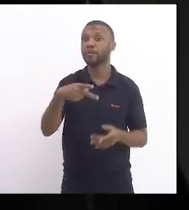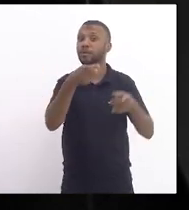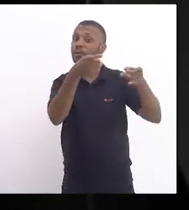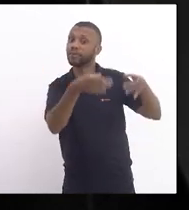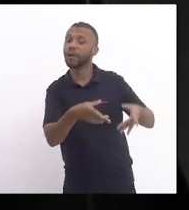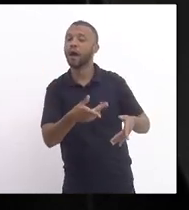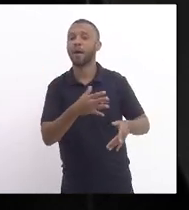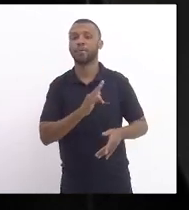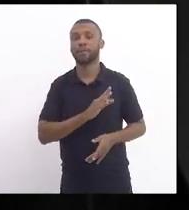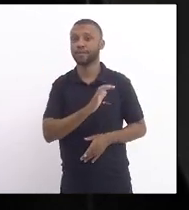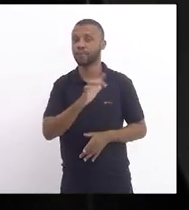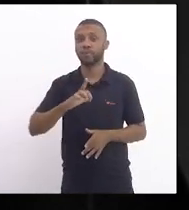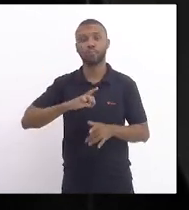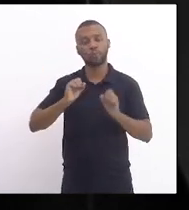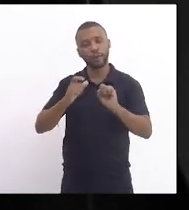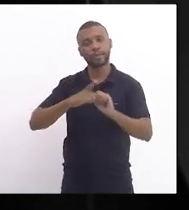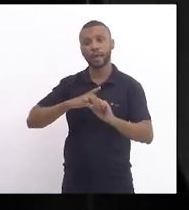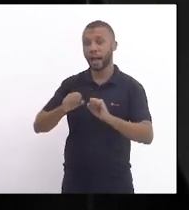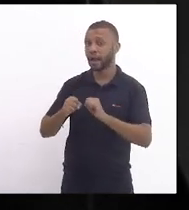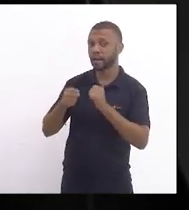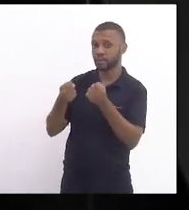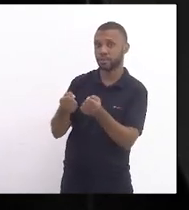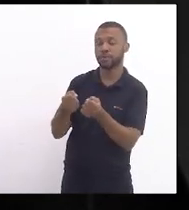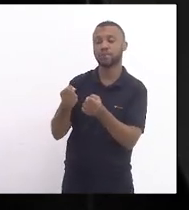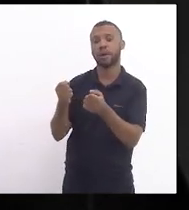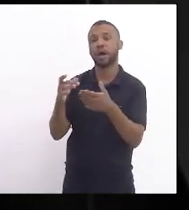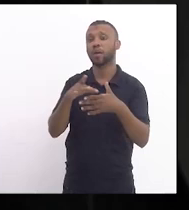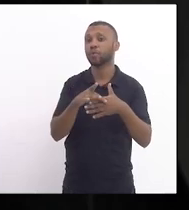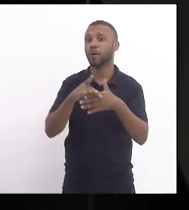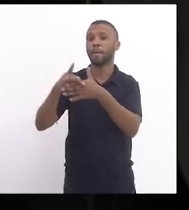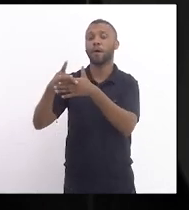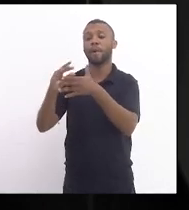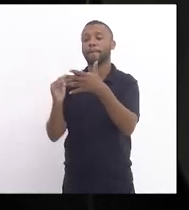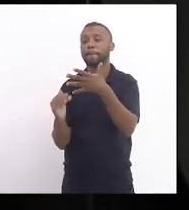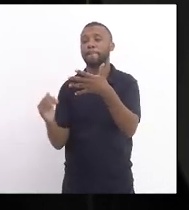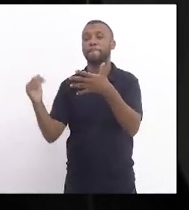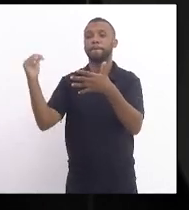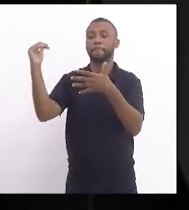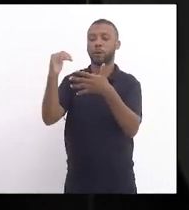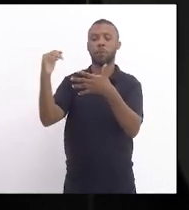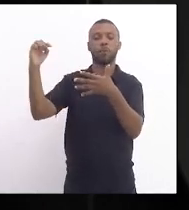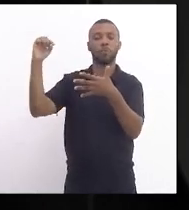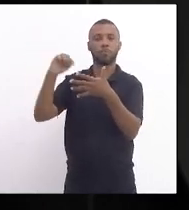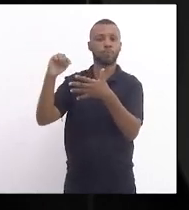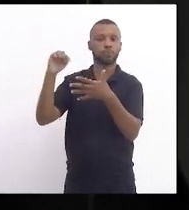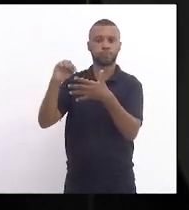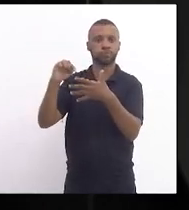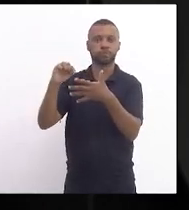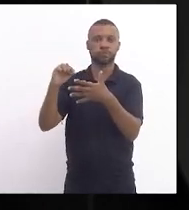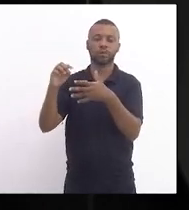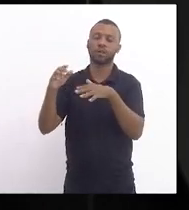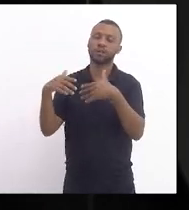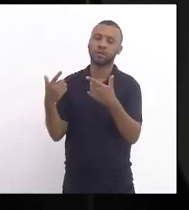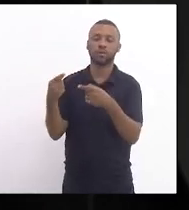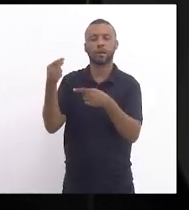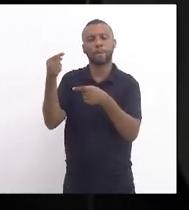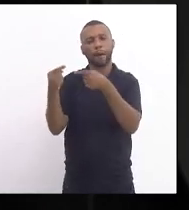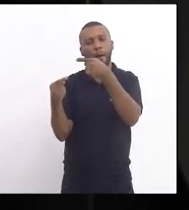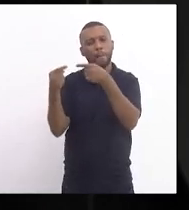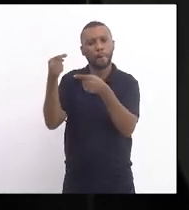possa ter garantida a sua promoção a última classe Então tudo isso está sendo